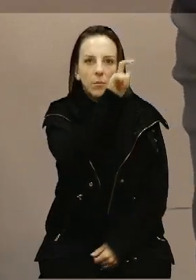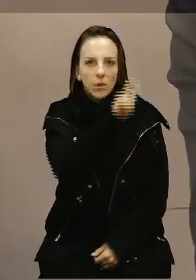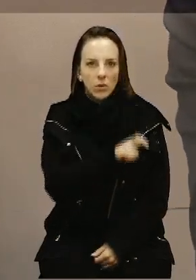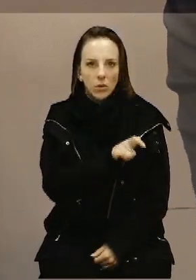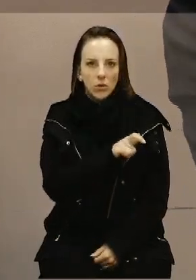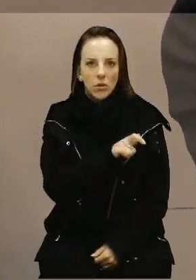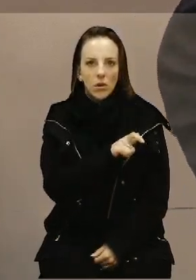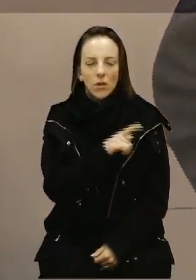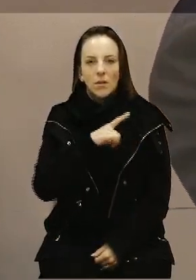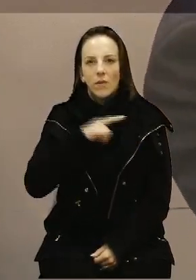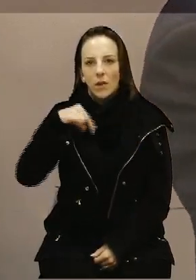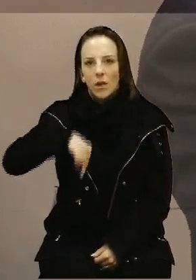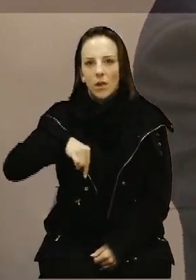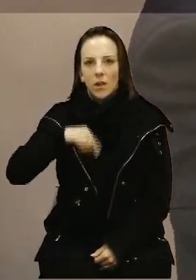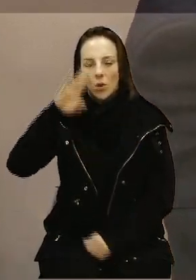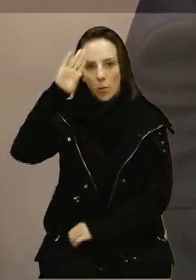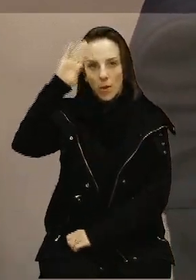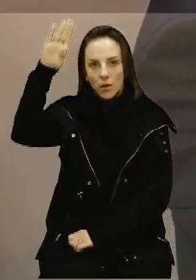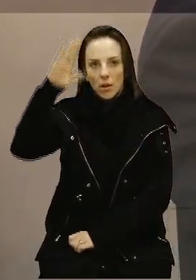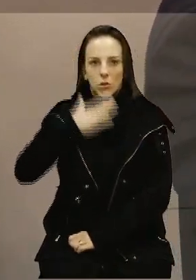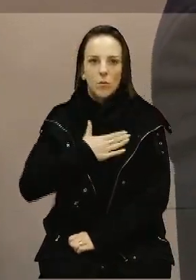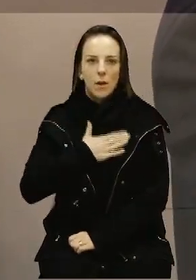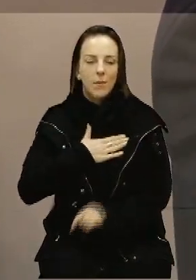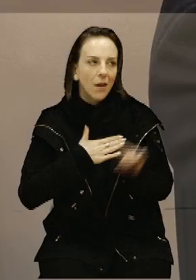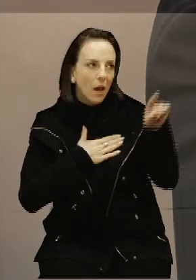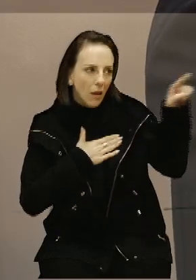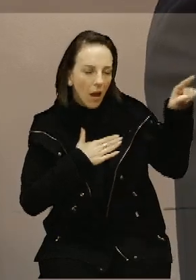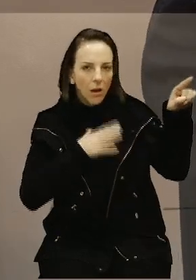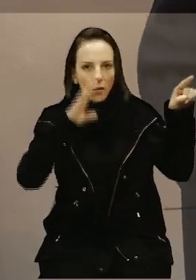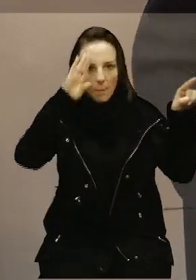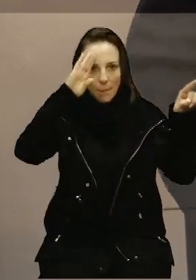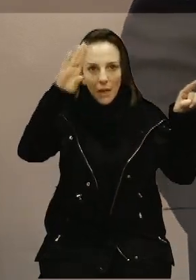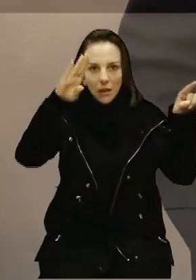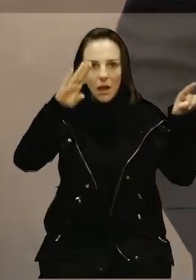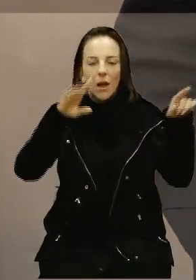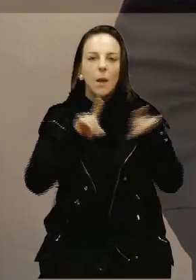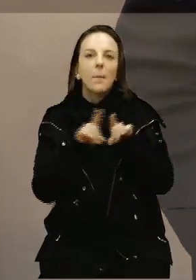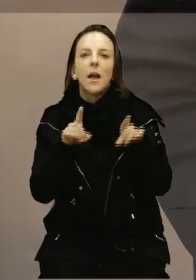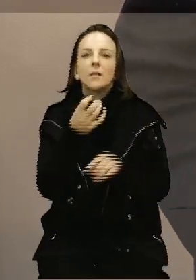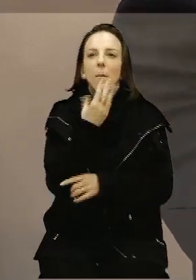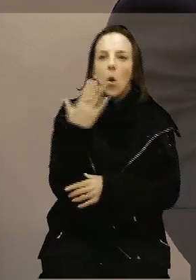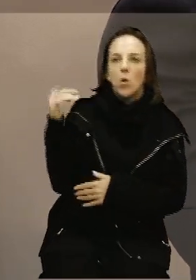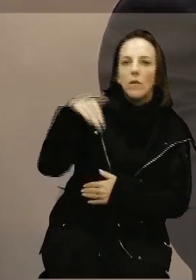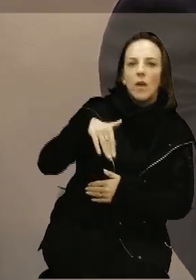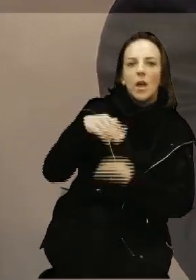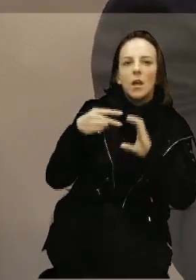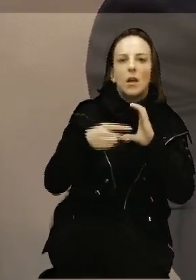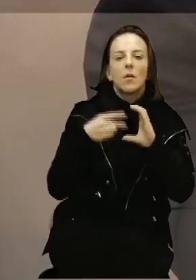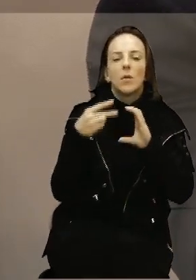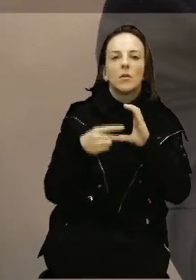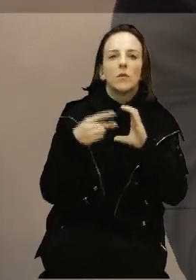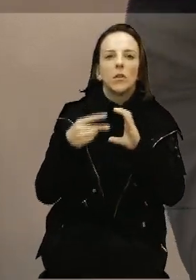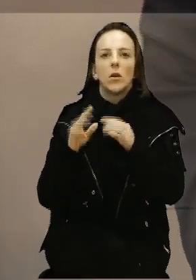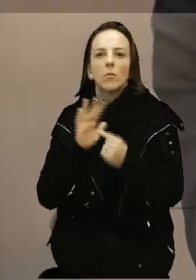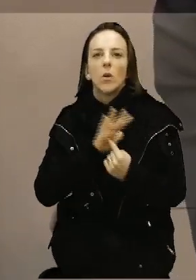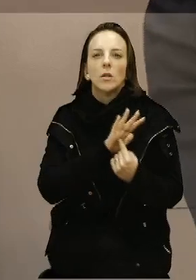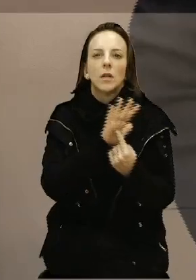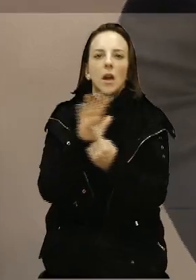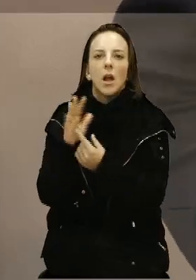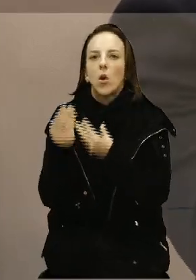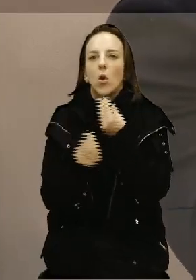o comandante do Corpo de Bombeiros Militar. Né? Mas, enfim, vai ser bom que venham nessa casa, né, para mostrar como